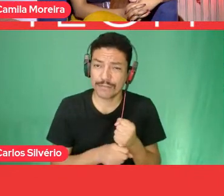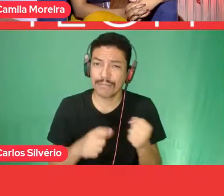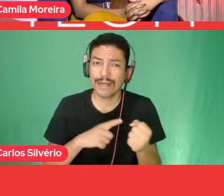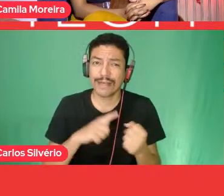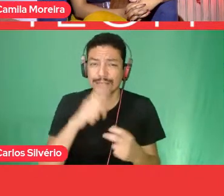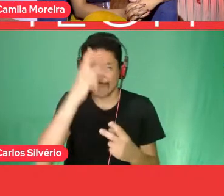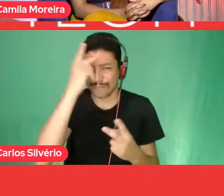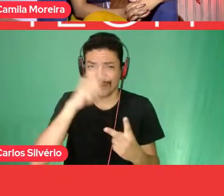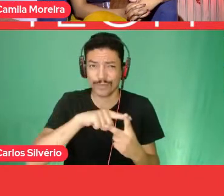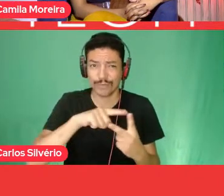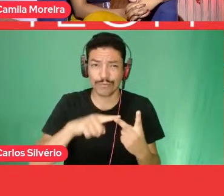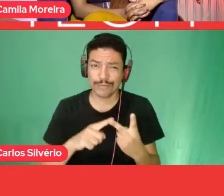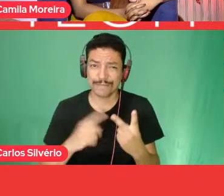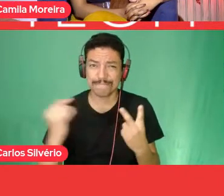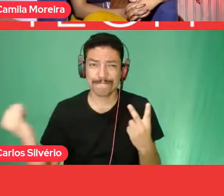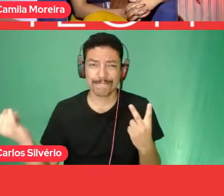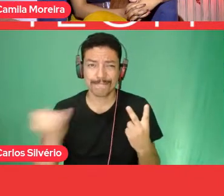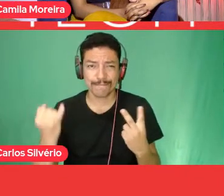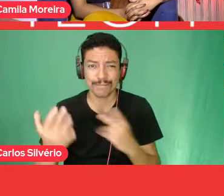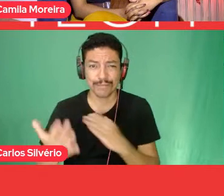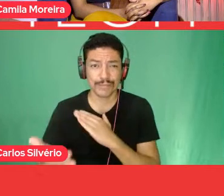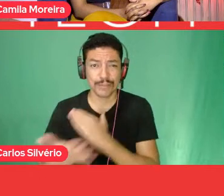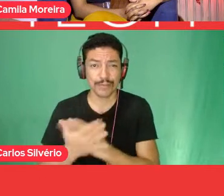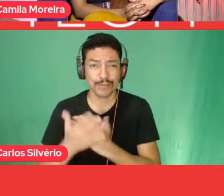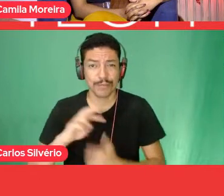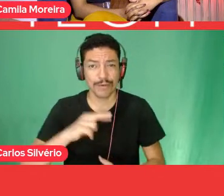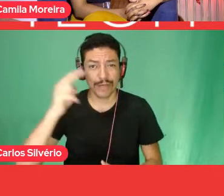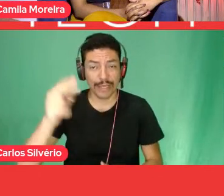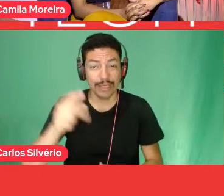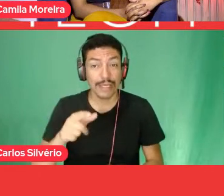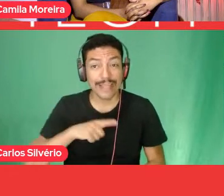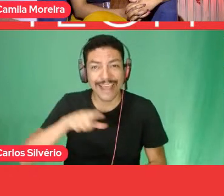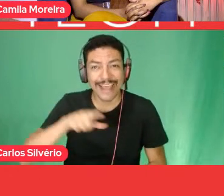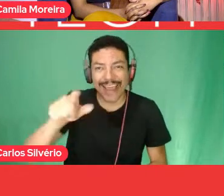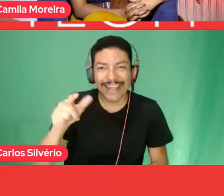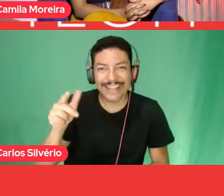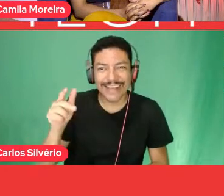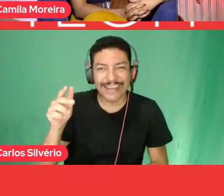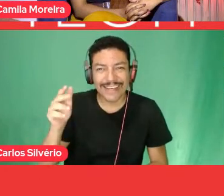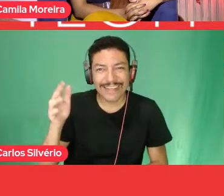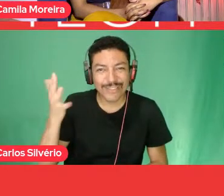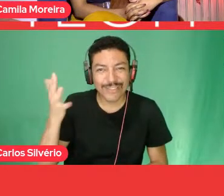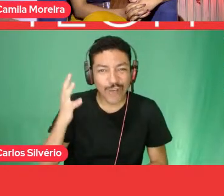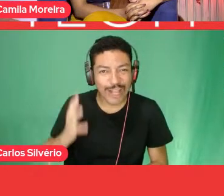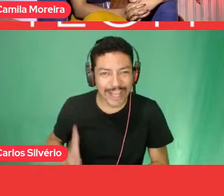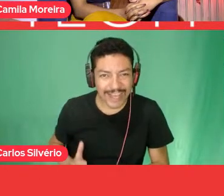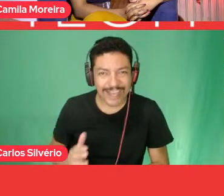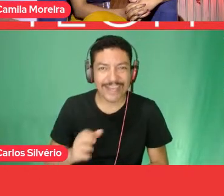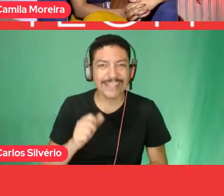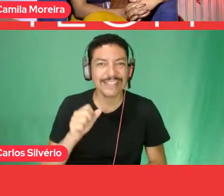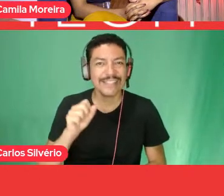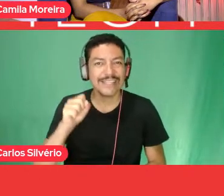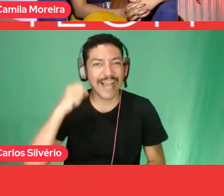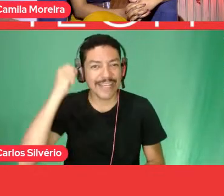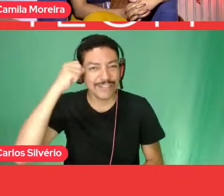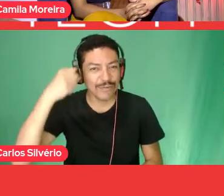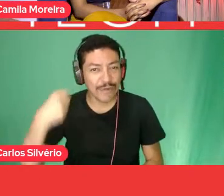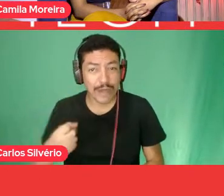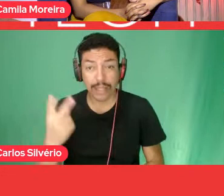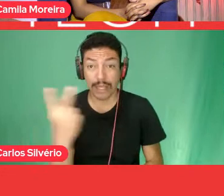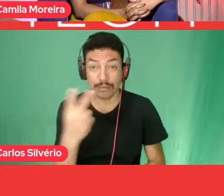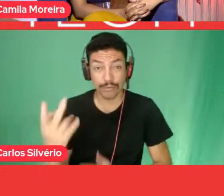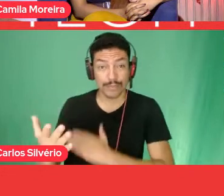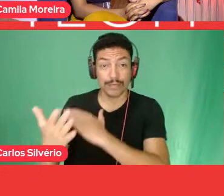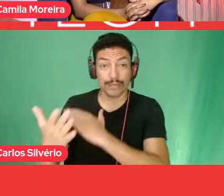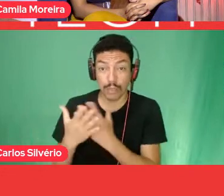nomes que foram fundamentais, além da Solange, né, que, da Sil, que me ajudaram muito nessa jornada para executiva, mas tiveram dois